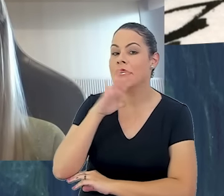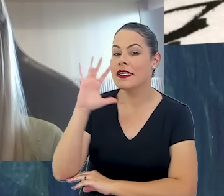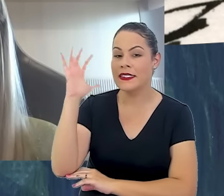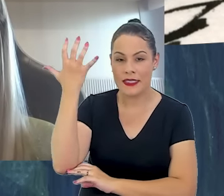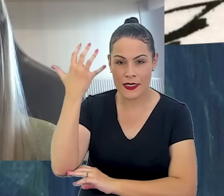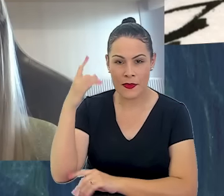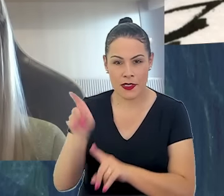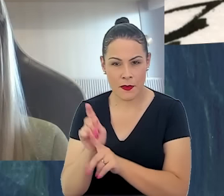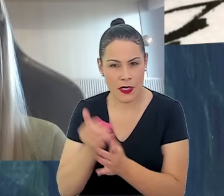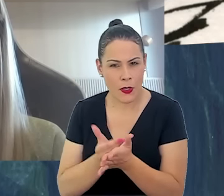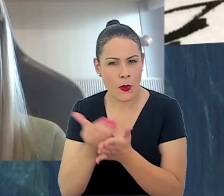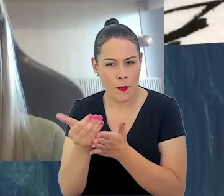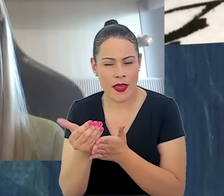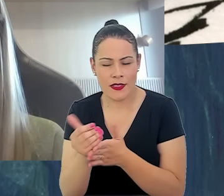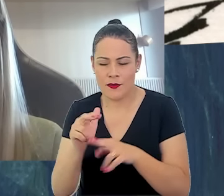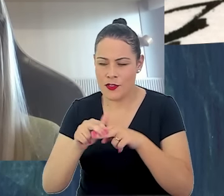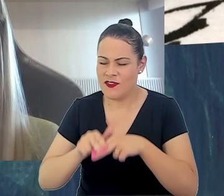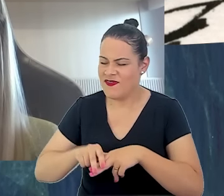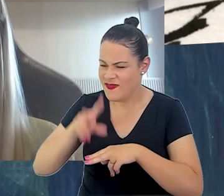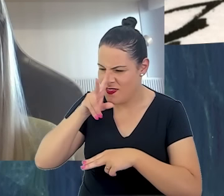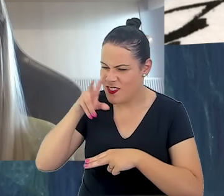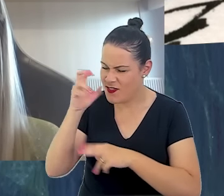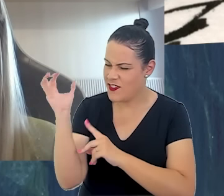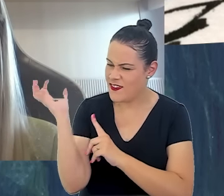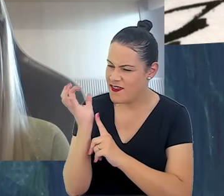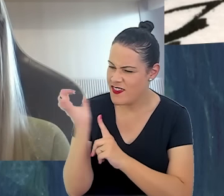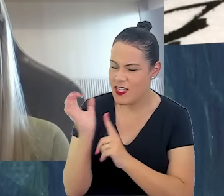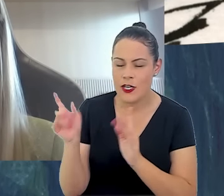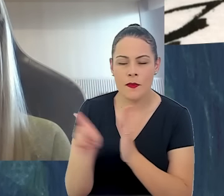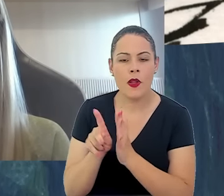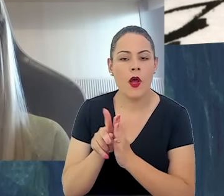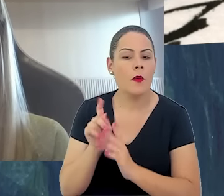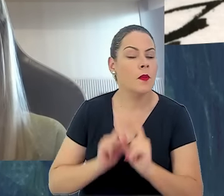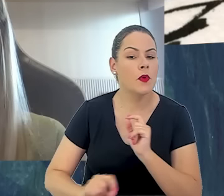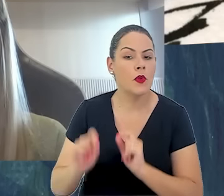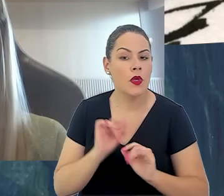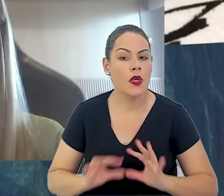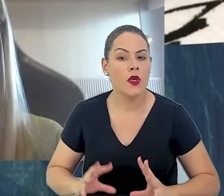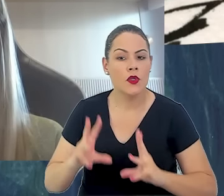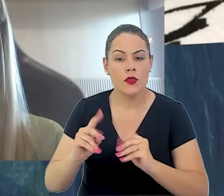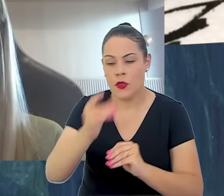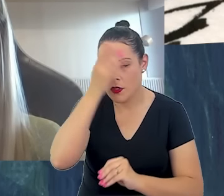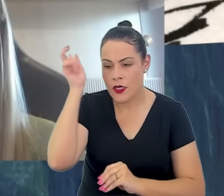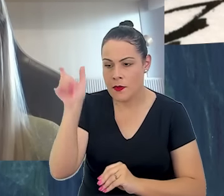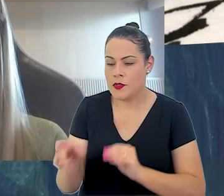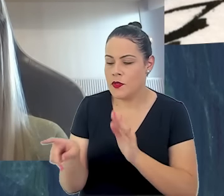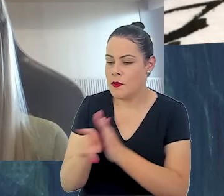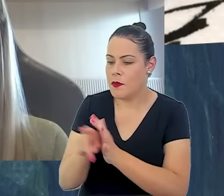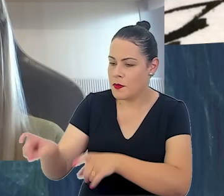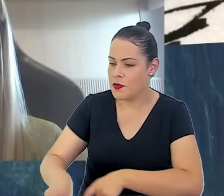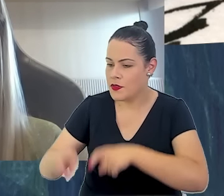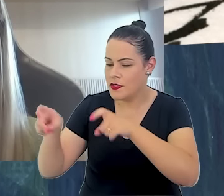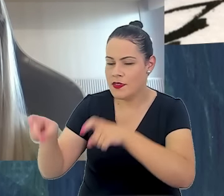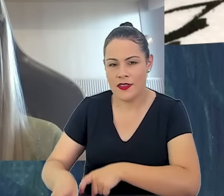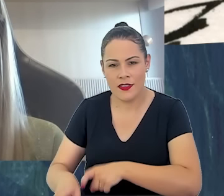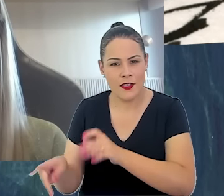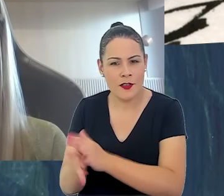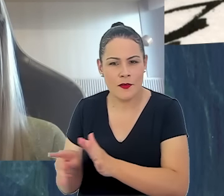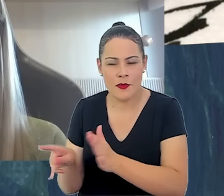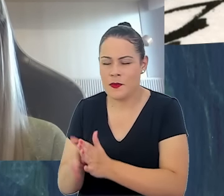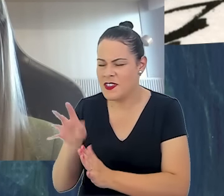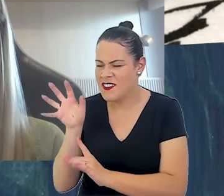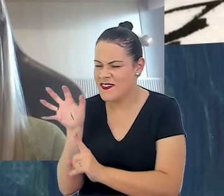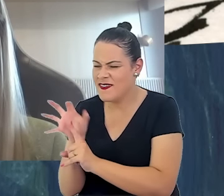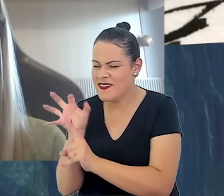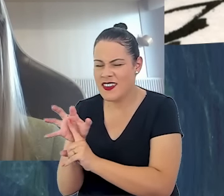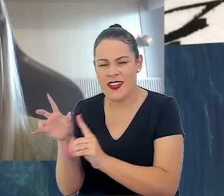Ela começa com uma crise climática que é o que força, né, o sertanejo, né, mais para dentro, que